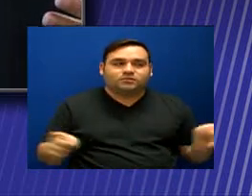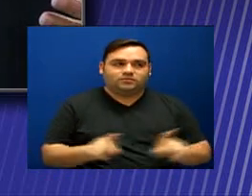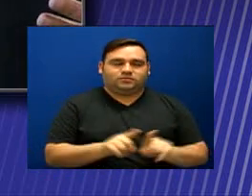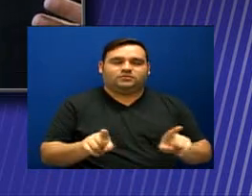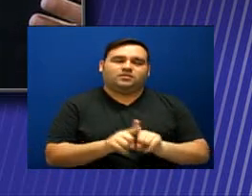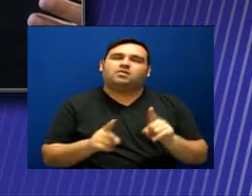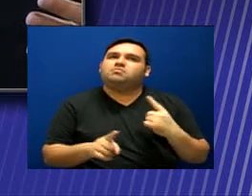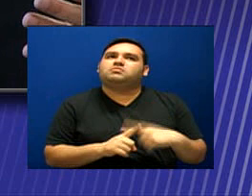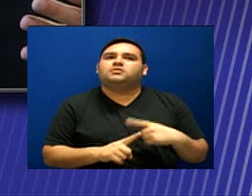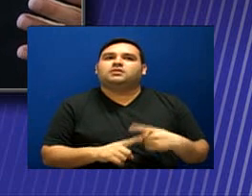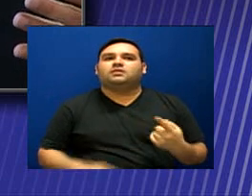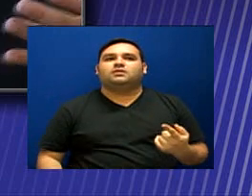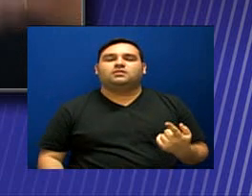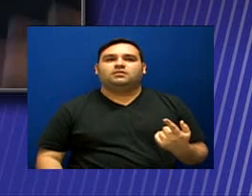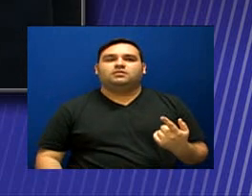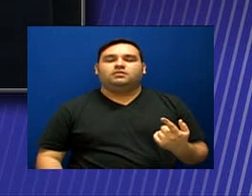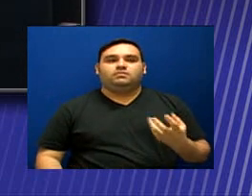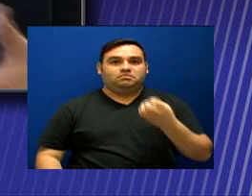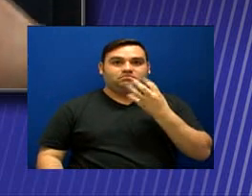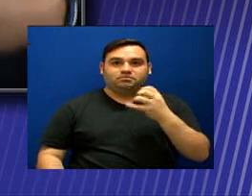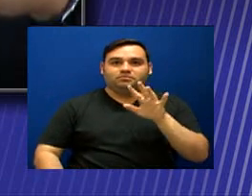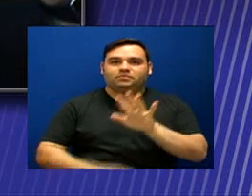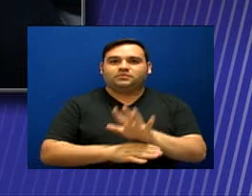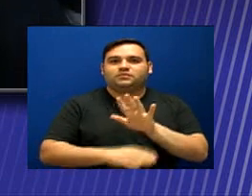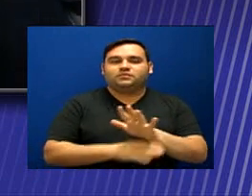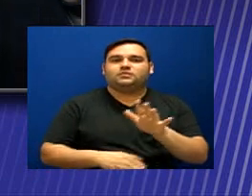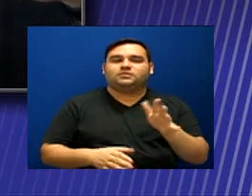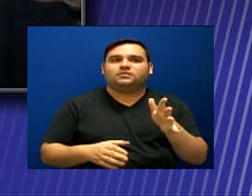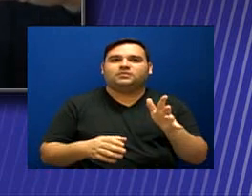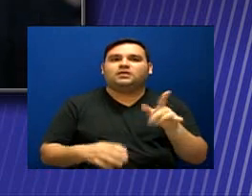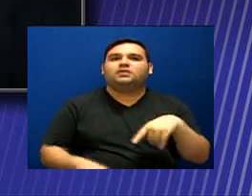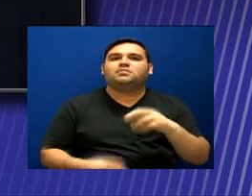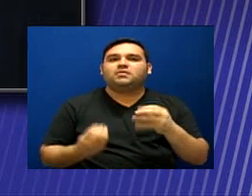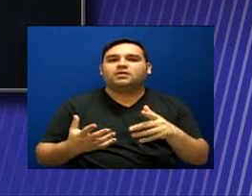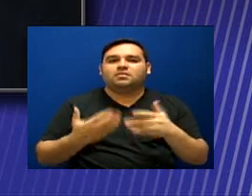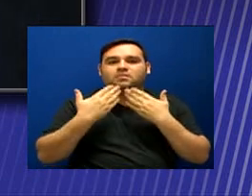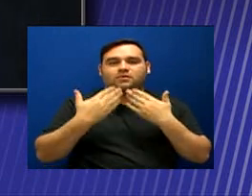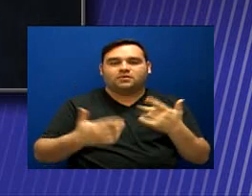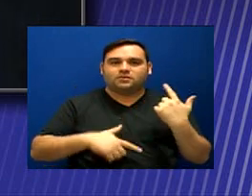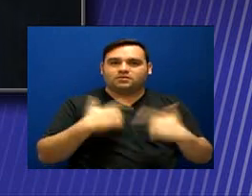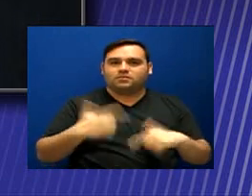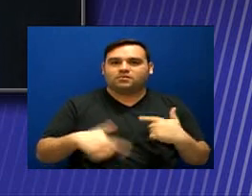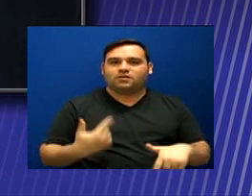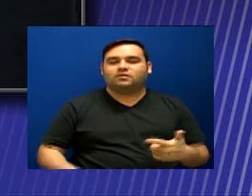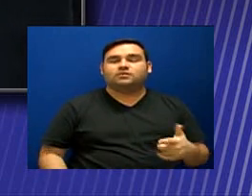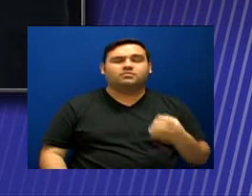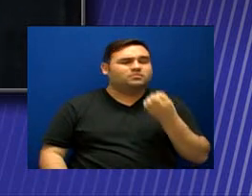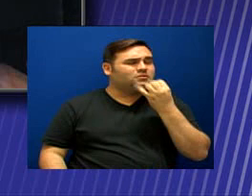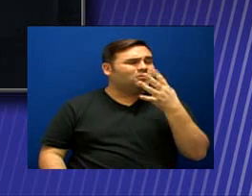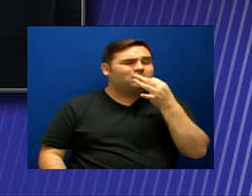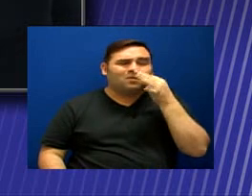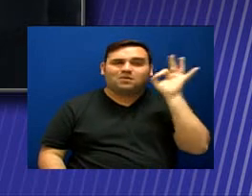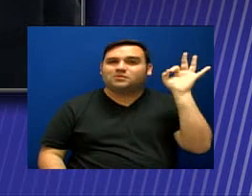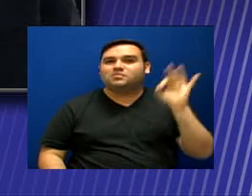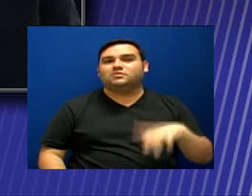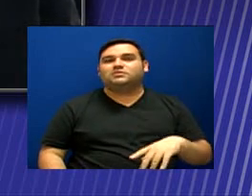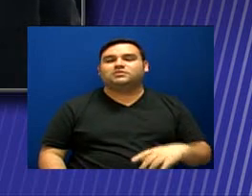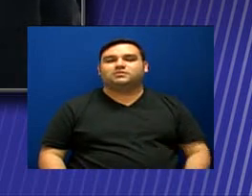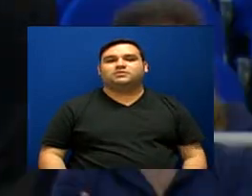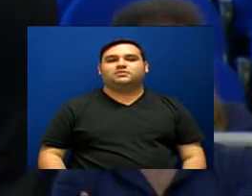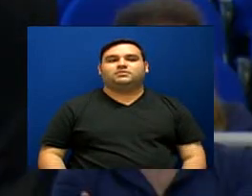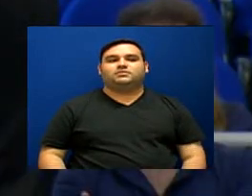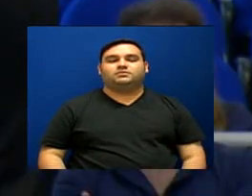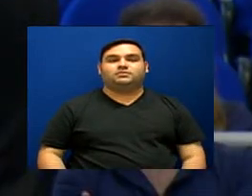para o bem, esse gasto é para mostrar resultado, ótimo, que assim seja